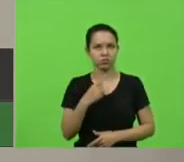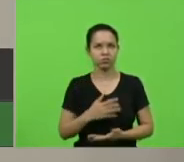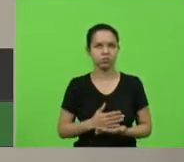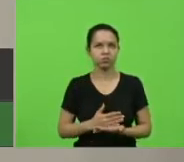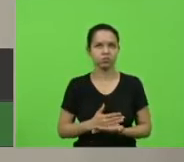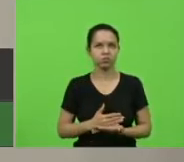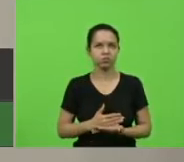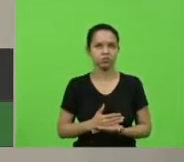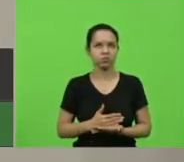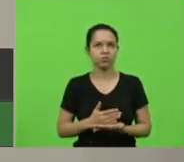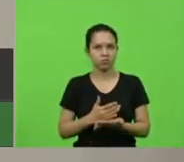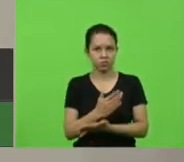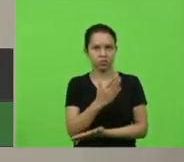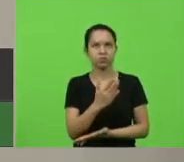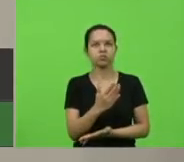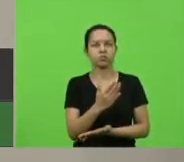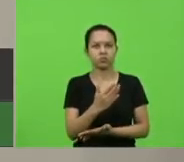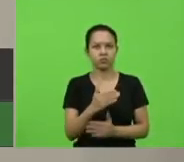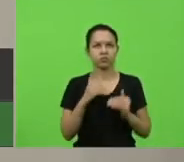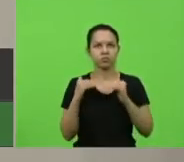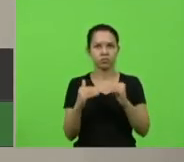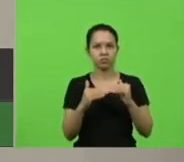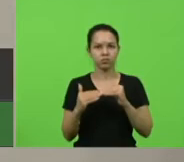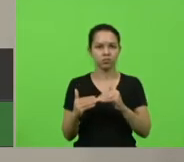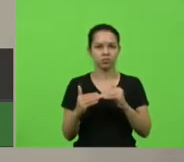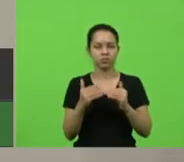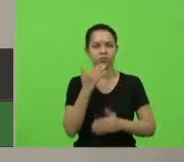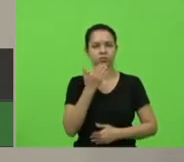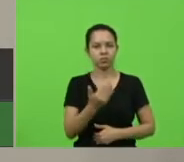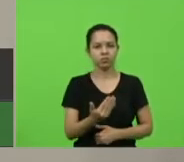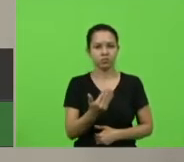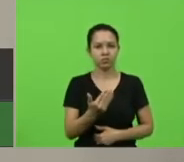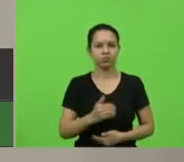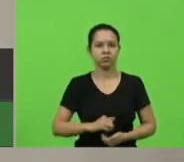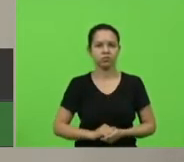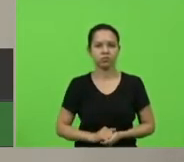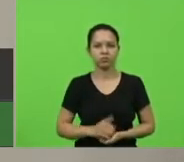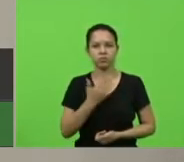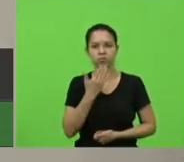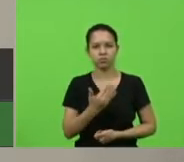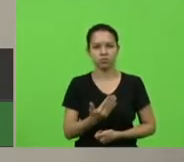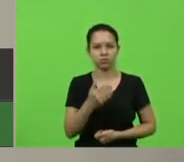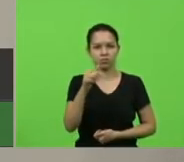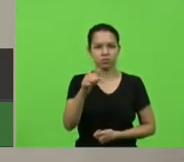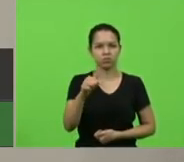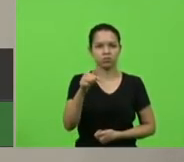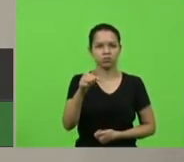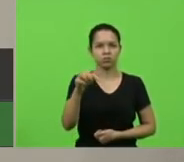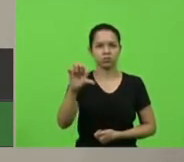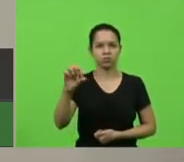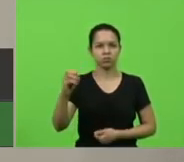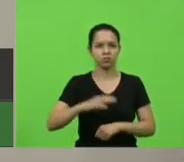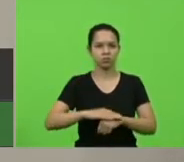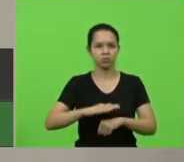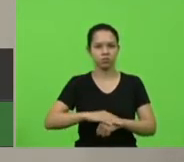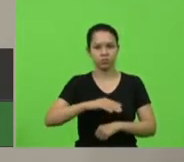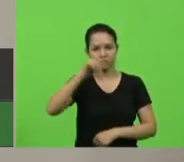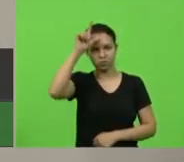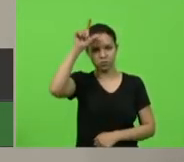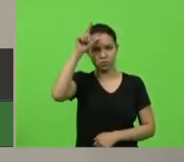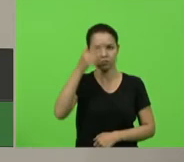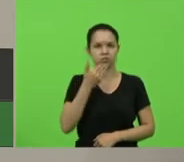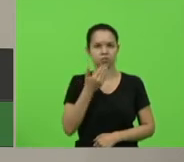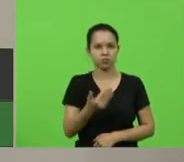encontra. Aprovado por unanimidade. Requerimentos. Requerimento 790, autor deputado Sargento Lima,